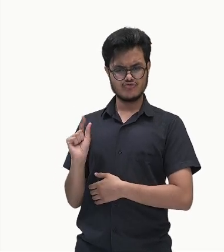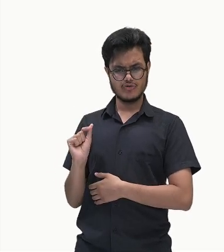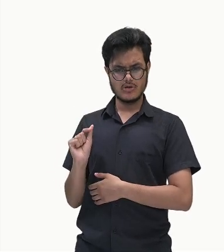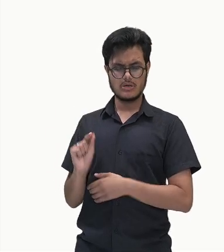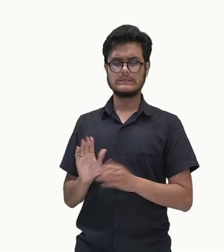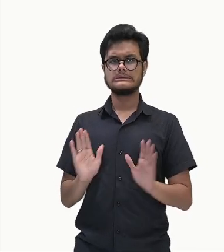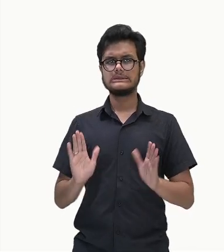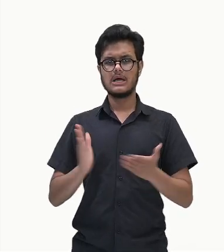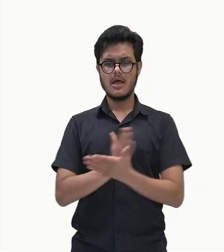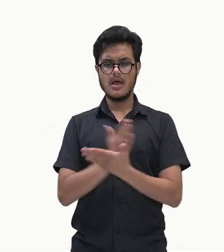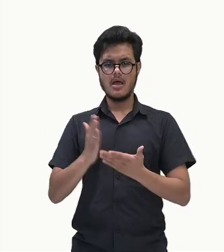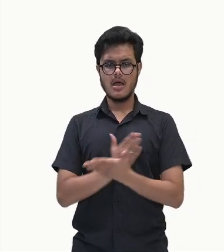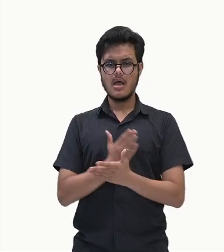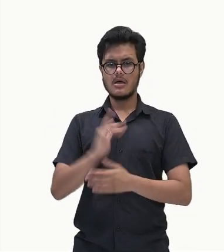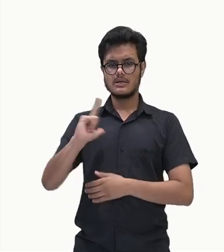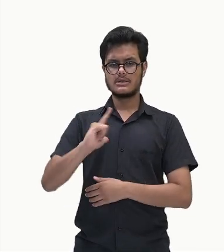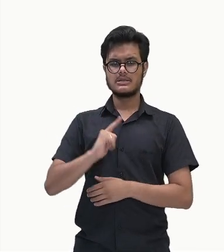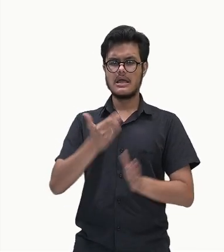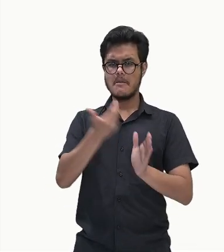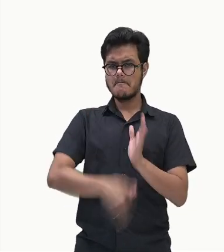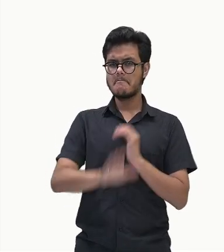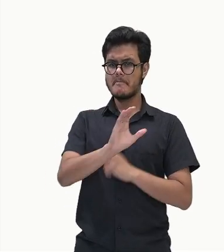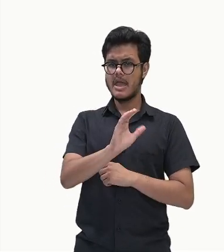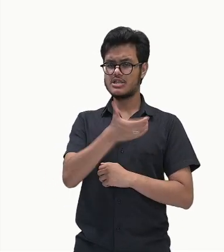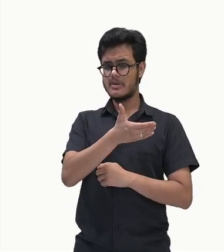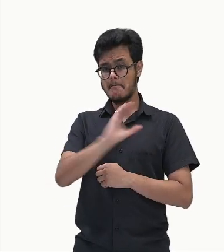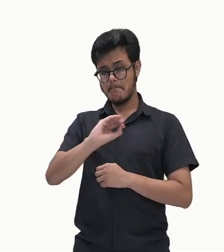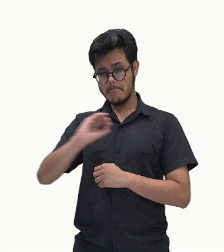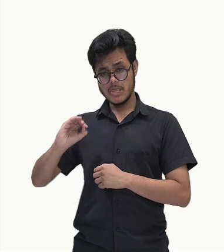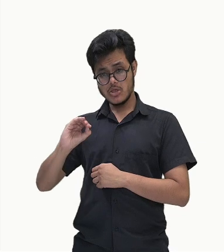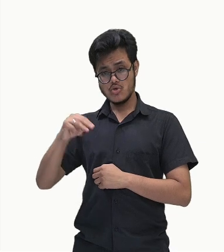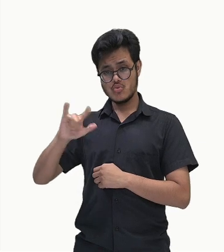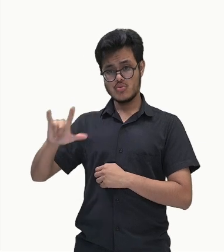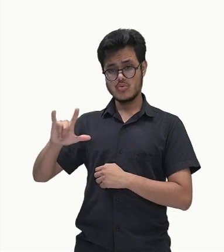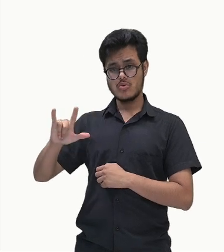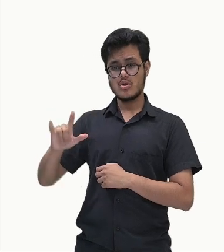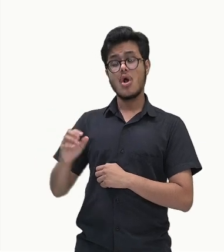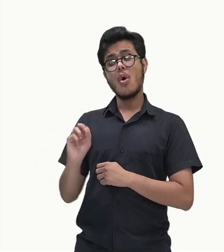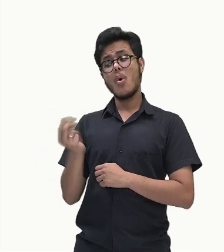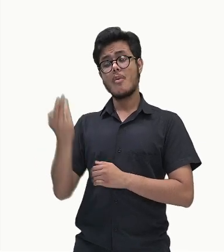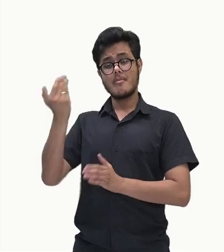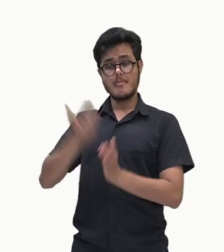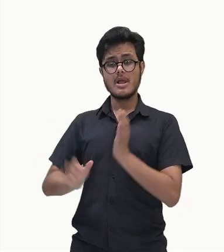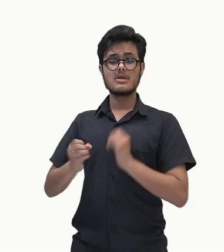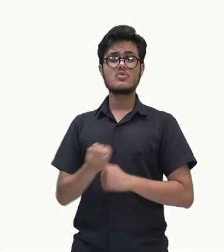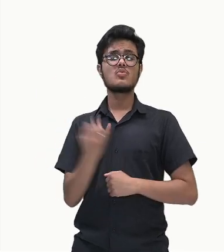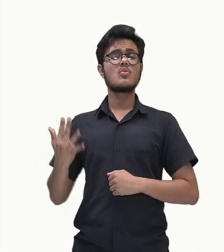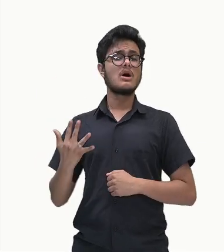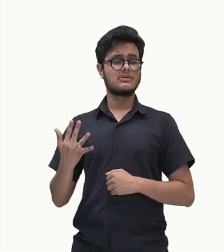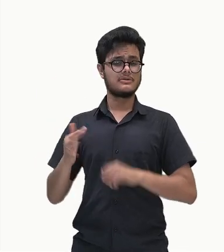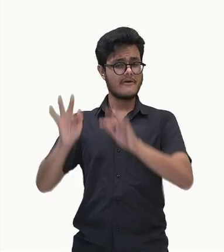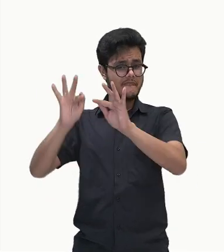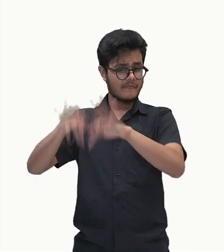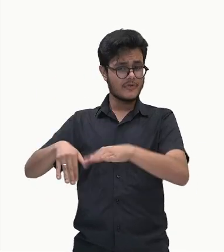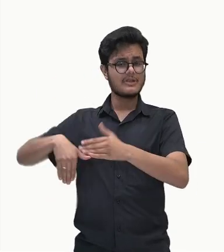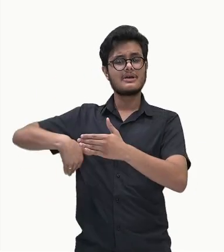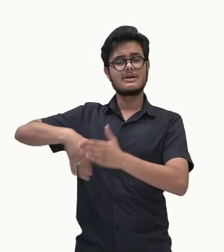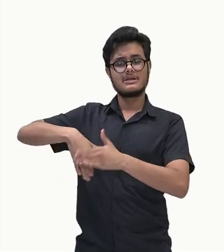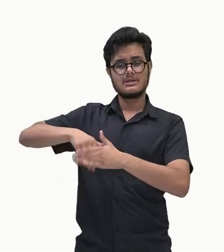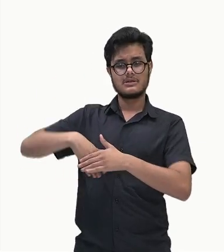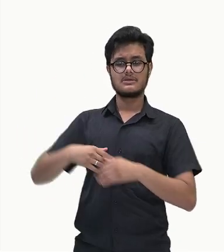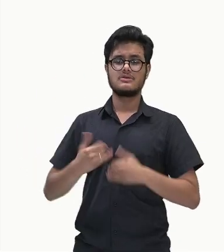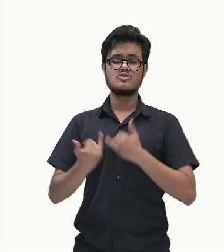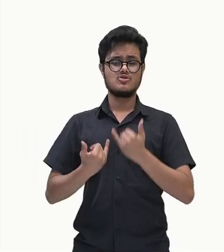que em cada jogada você perde ou ganha R 1000 Quais são os possíveis resultados ao final de